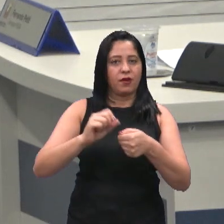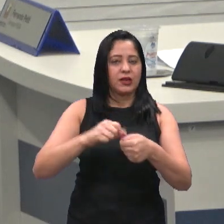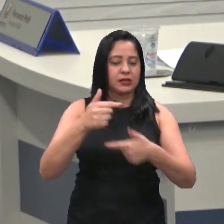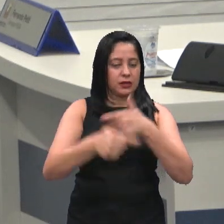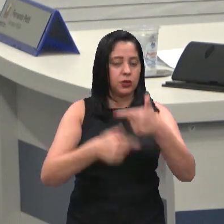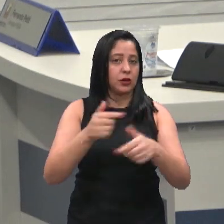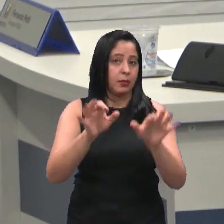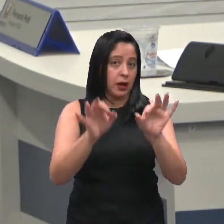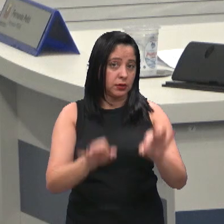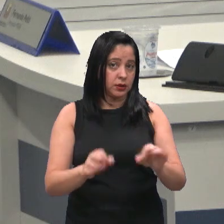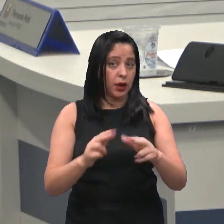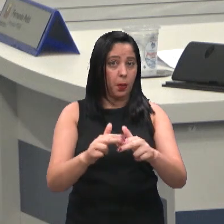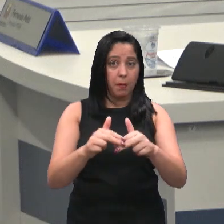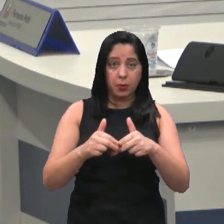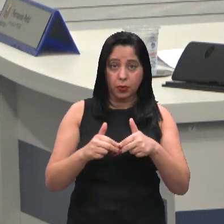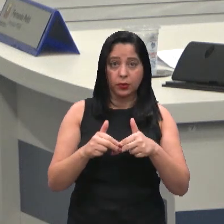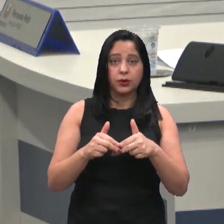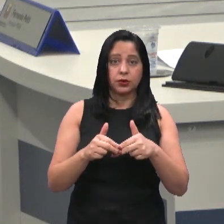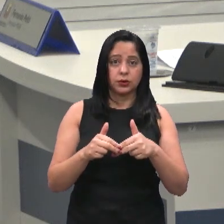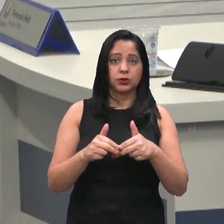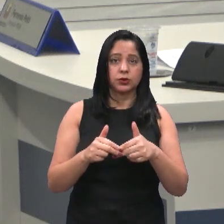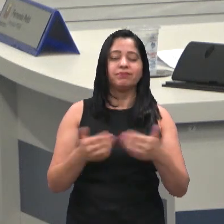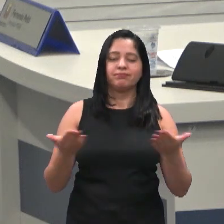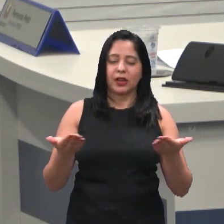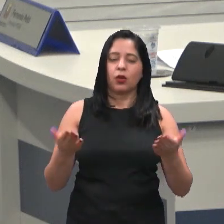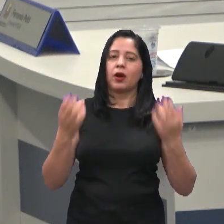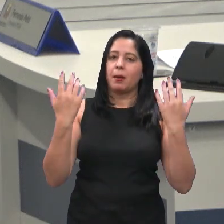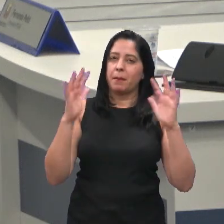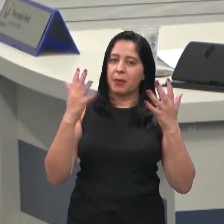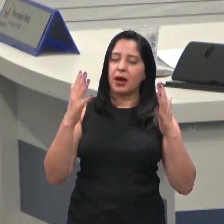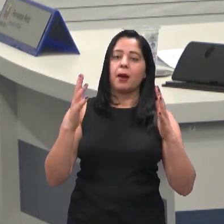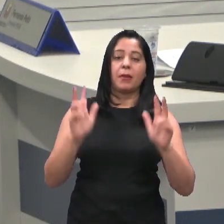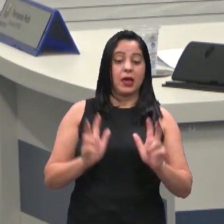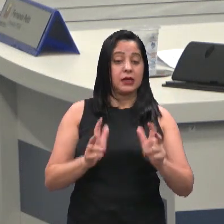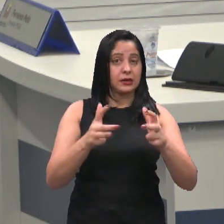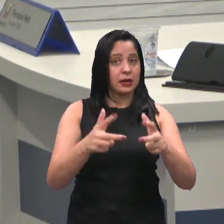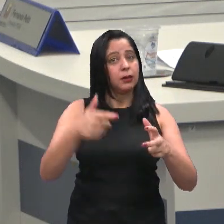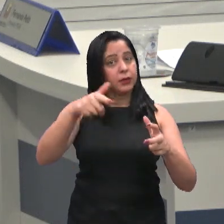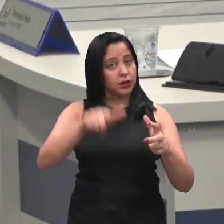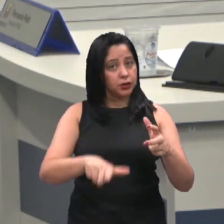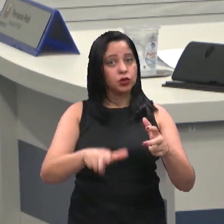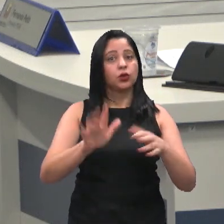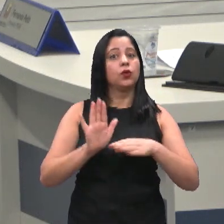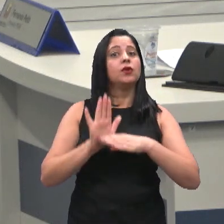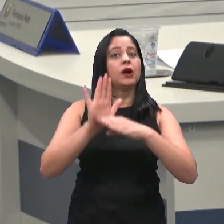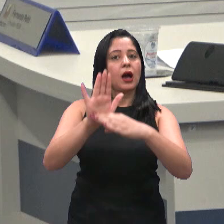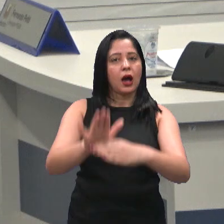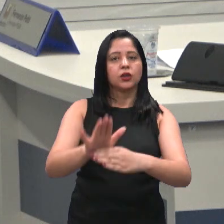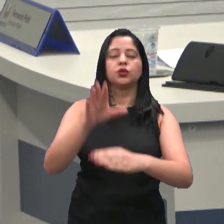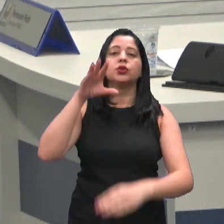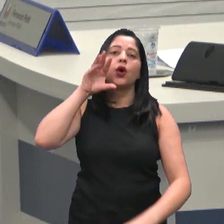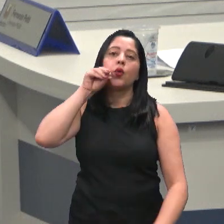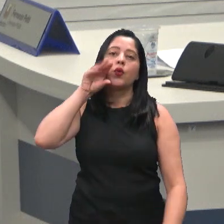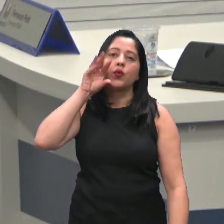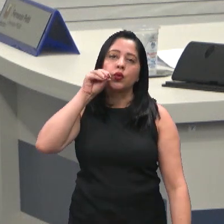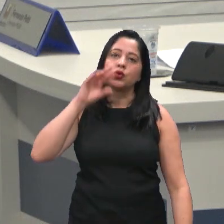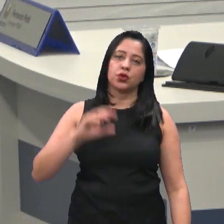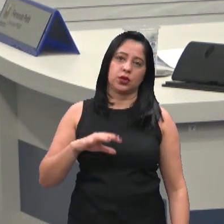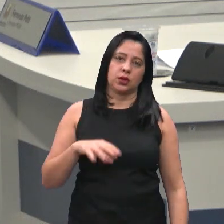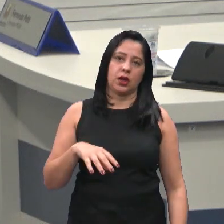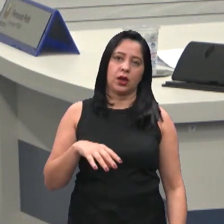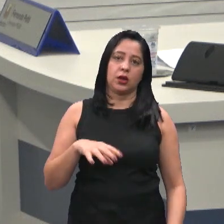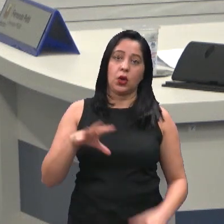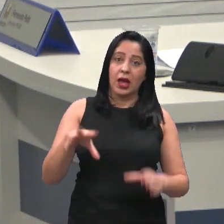feitos os ajustes, então está de parabéns à Câmara, que mais uma vez ajuda os servidores dentro do processo